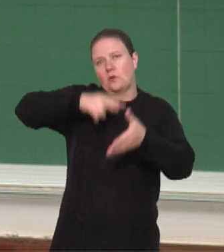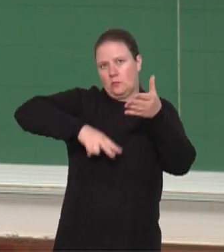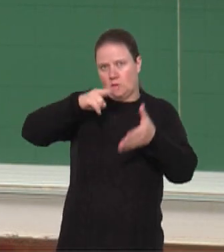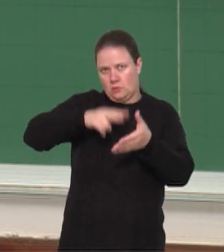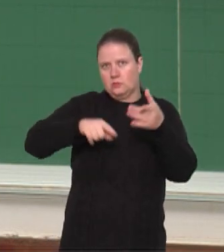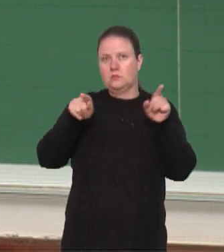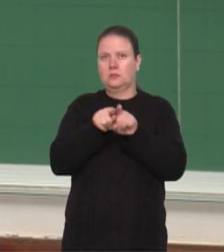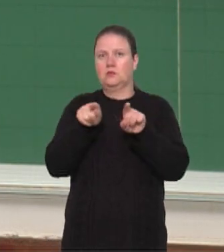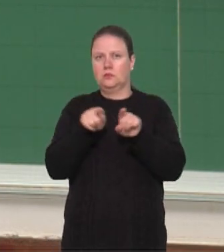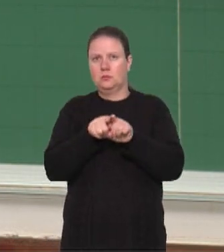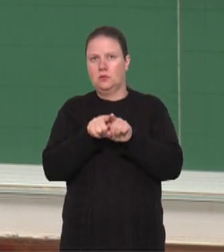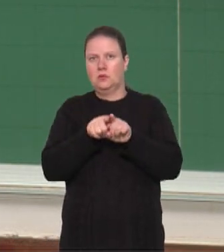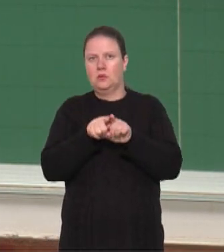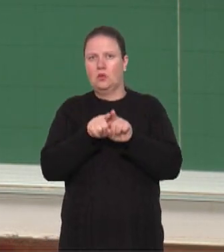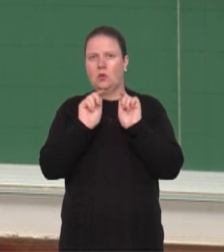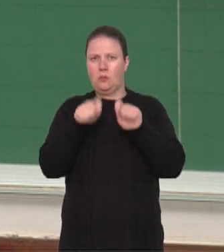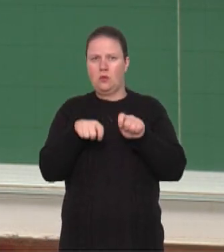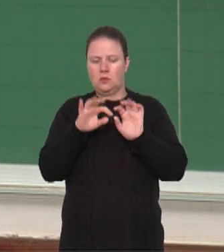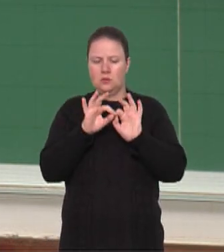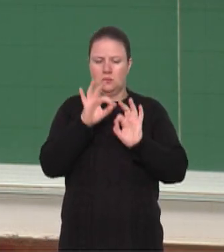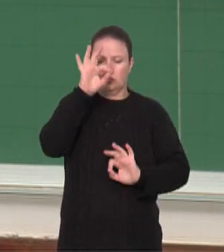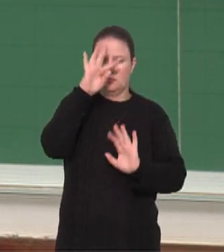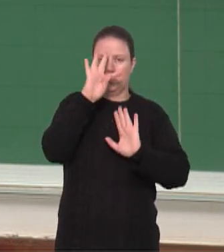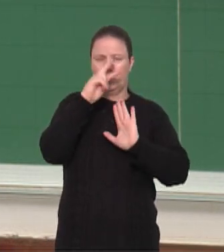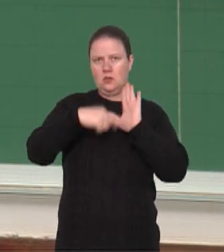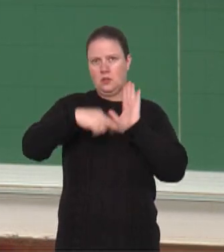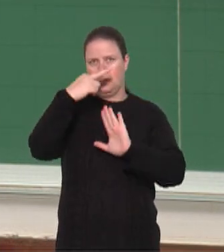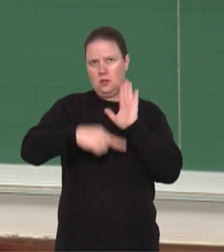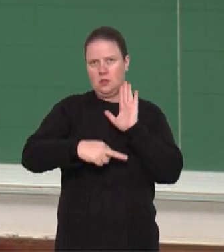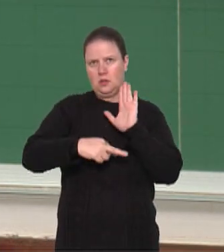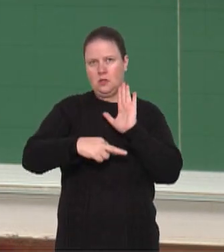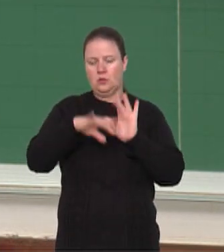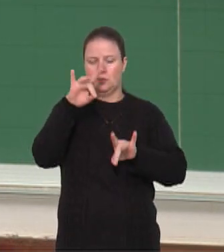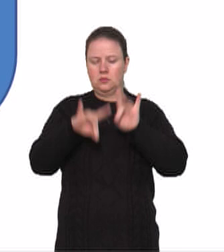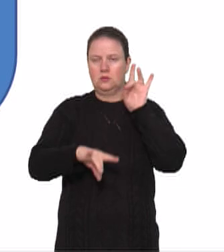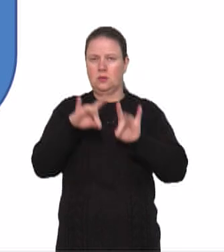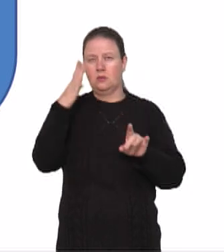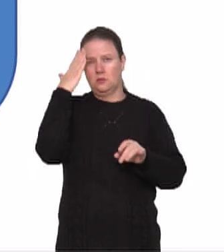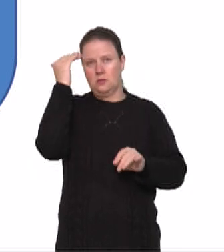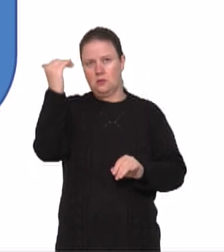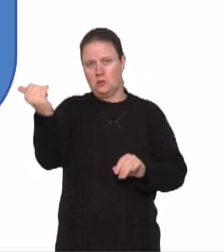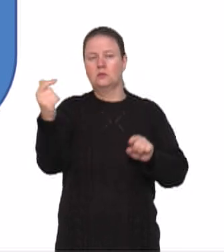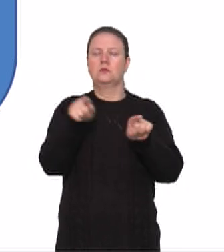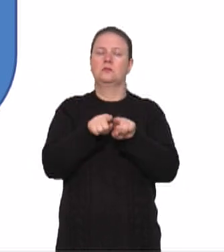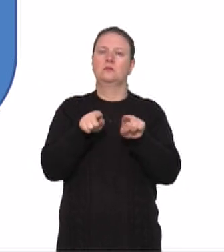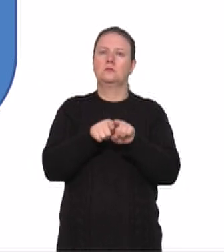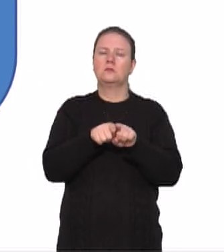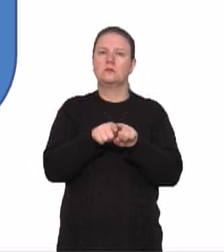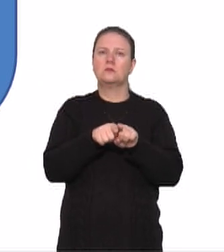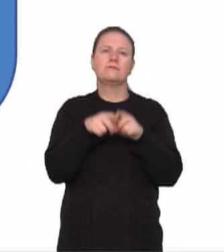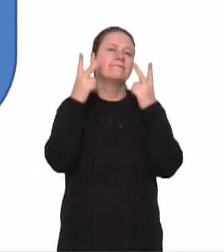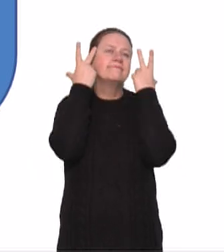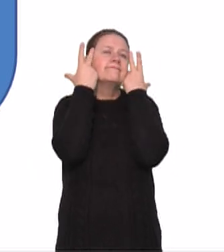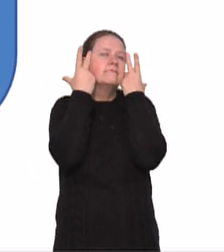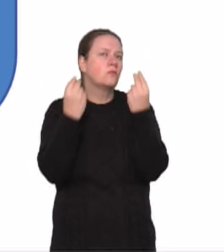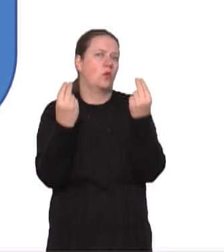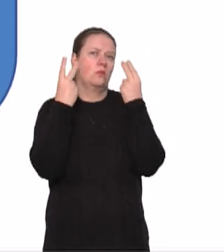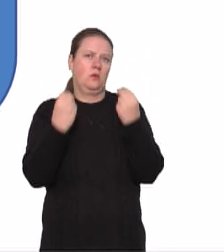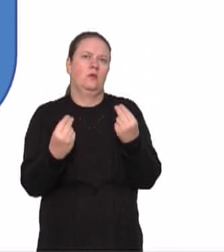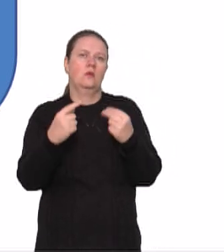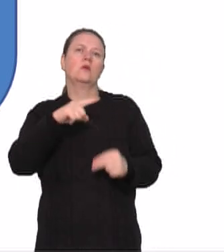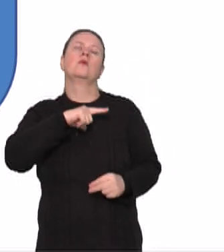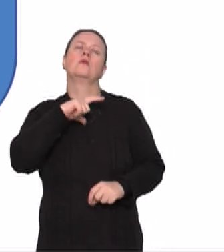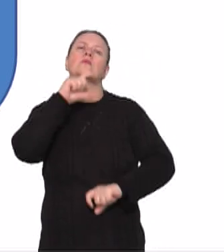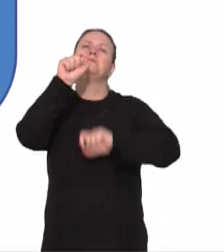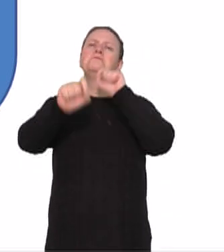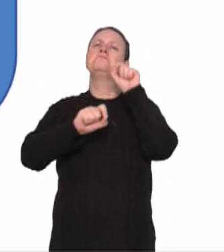a oportunidade de ler um fragmento de uma peça teatral bem famosa, bem conhecida. Então, geralmente, tem ali no meio da situação,